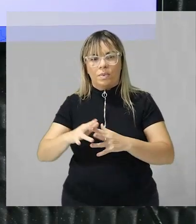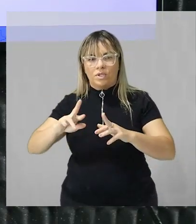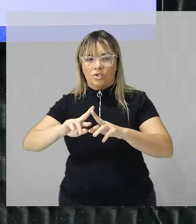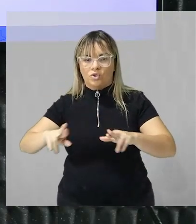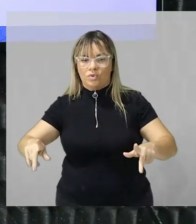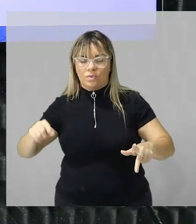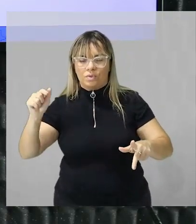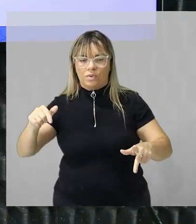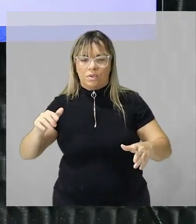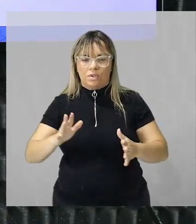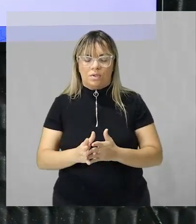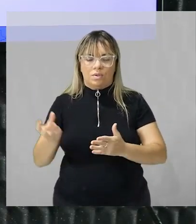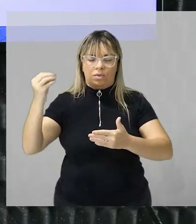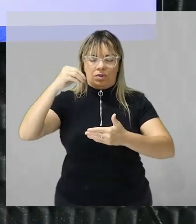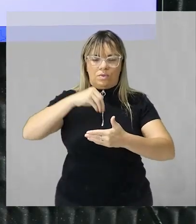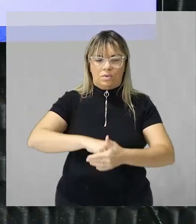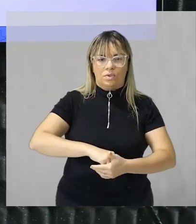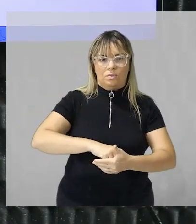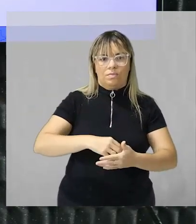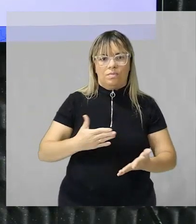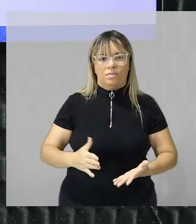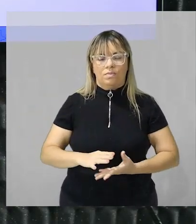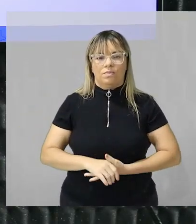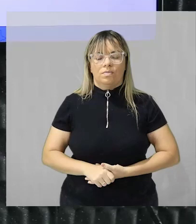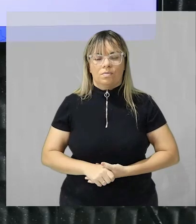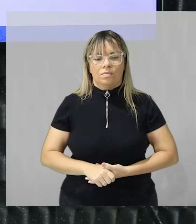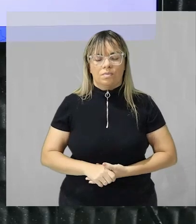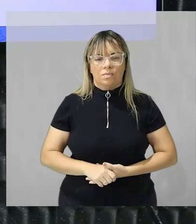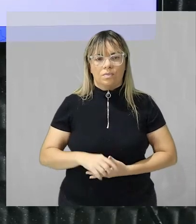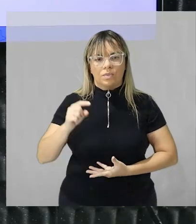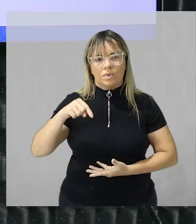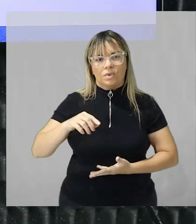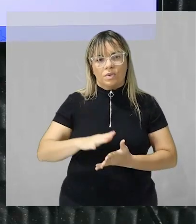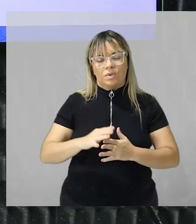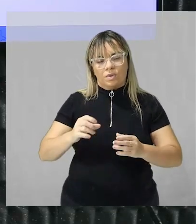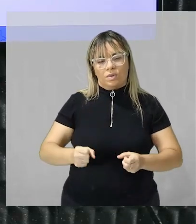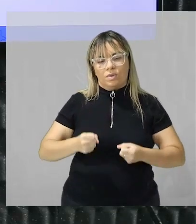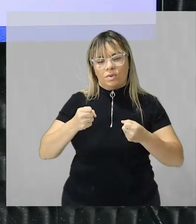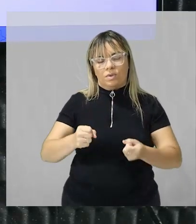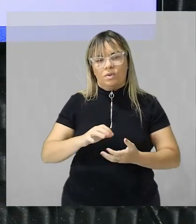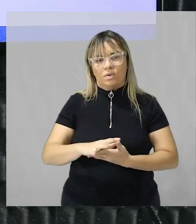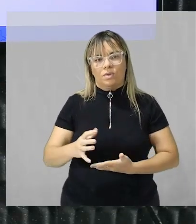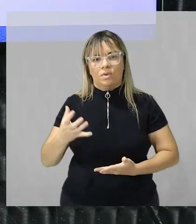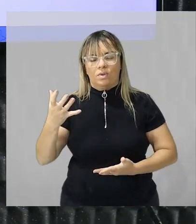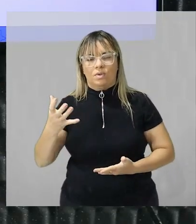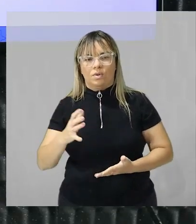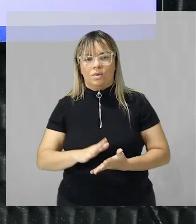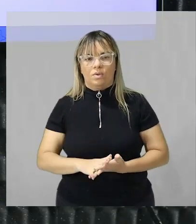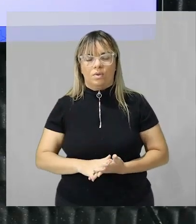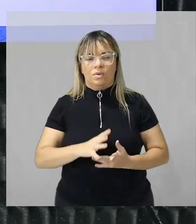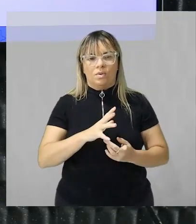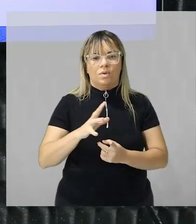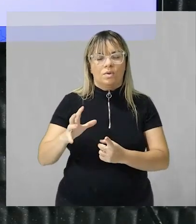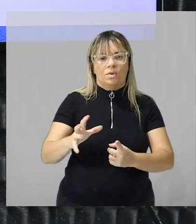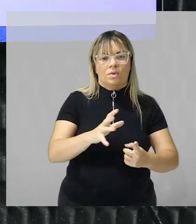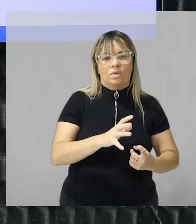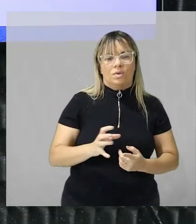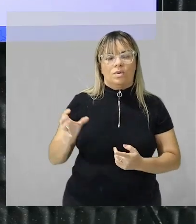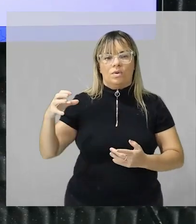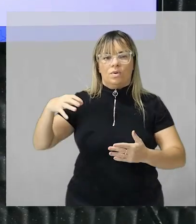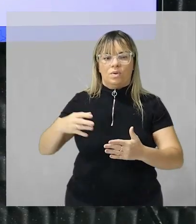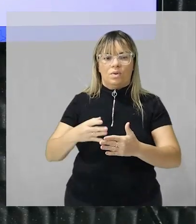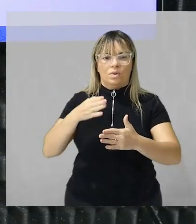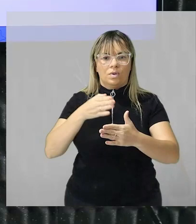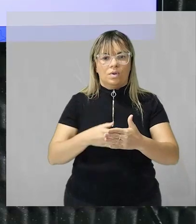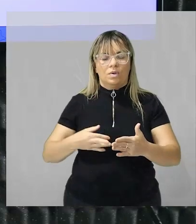outra espécie incorporado ao seu. Para que isso seja possível, tem que haver a atuação das enzimas